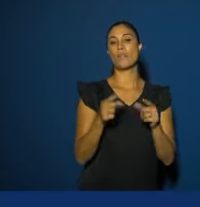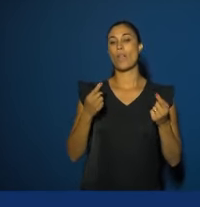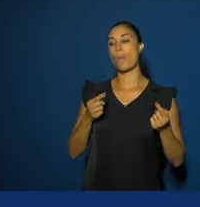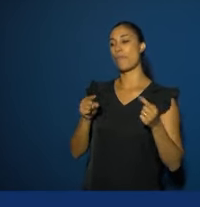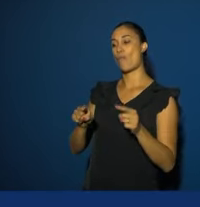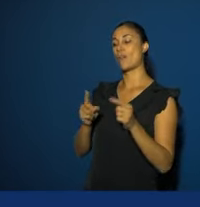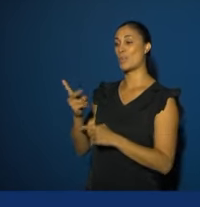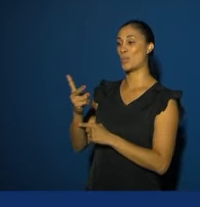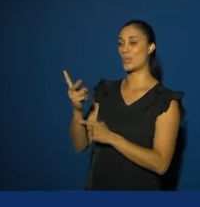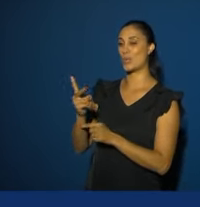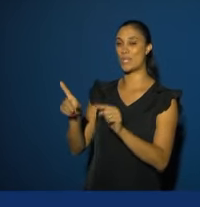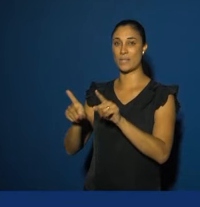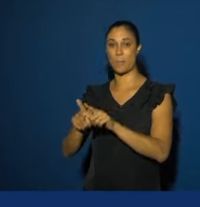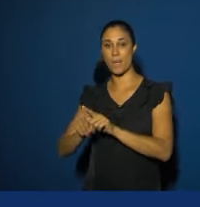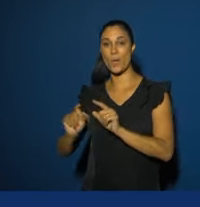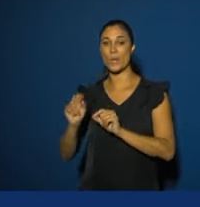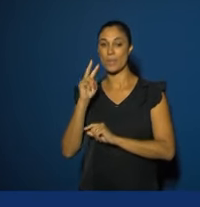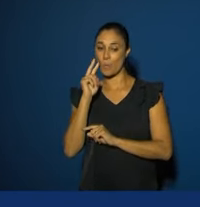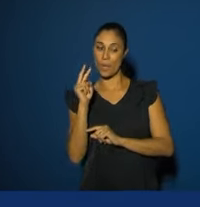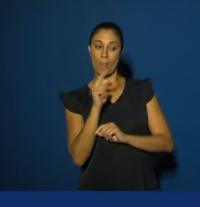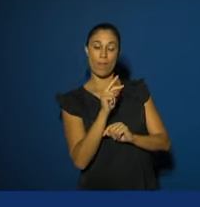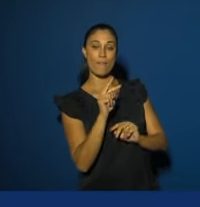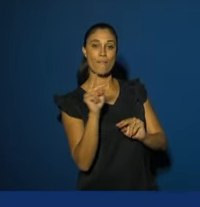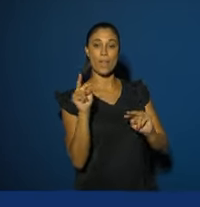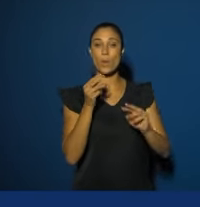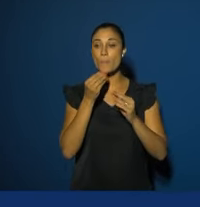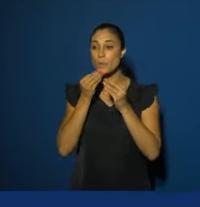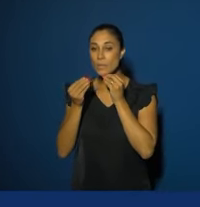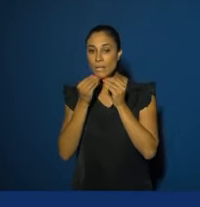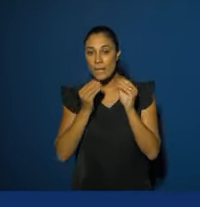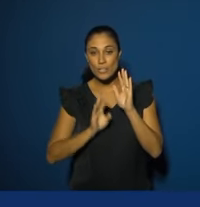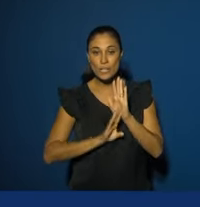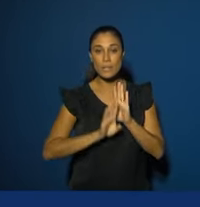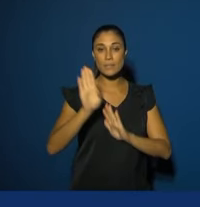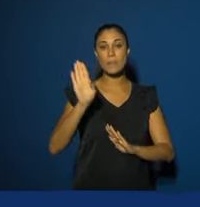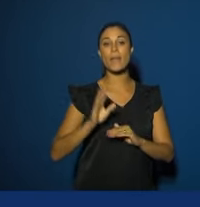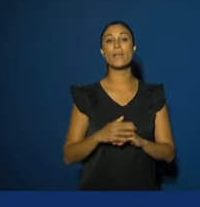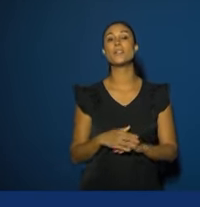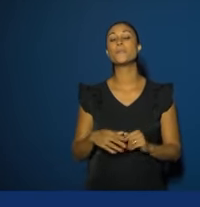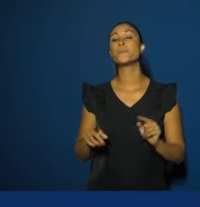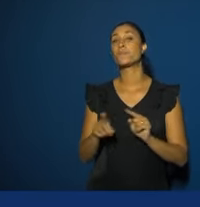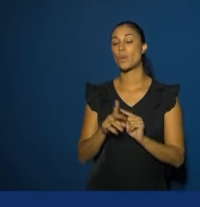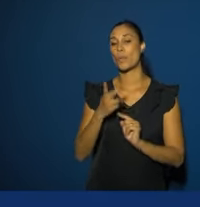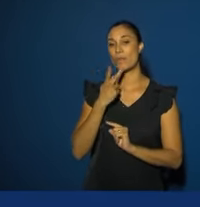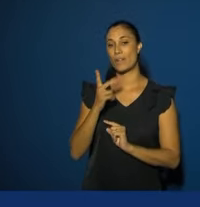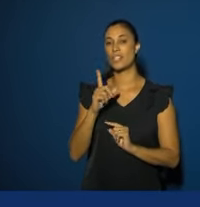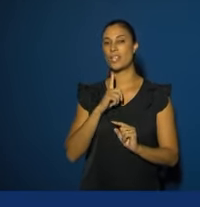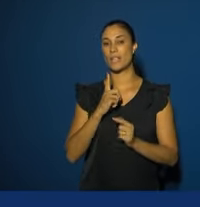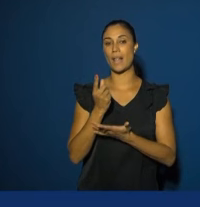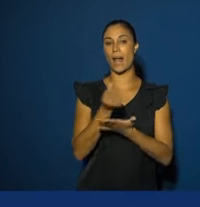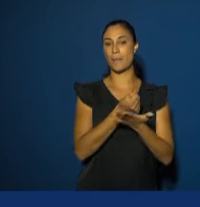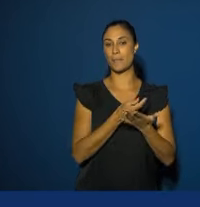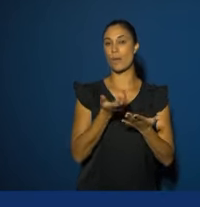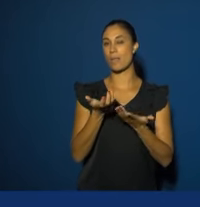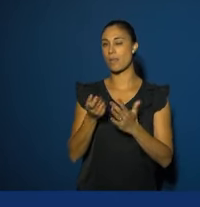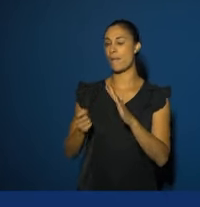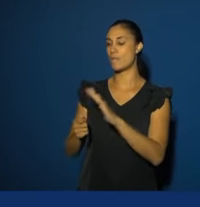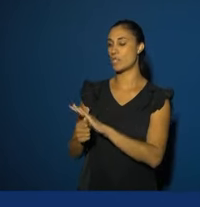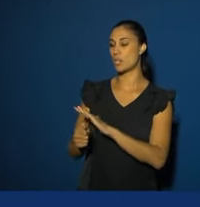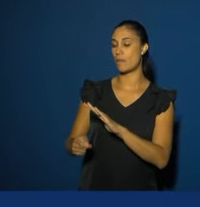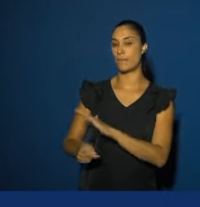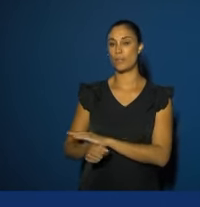provocação pros dois dados que eles estão olhando muita coisa muita oportunidade de crescimento né como eu falei tá cheio de Capital querendo investir